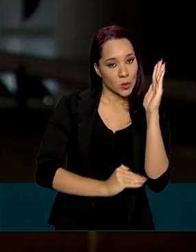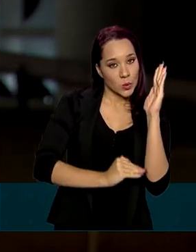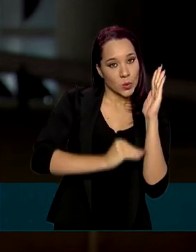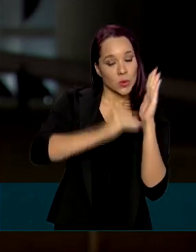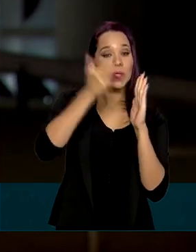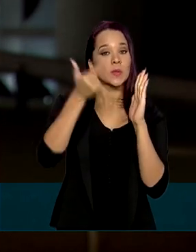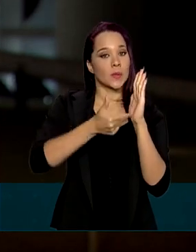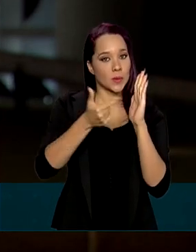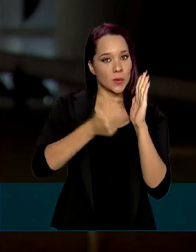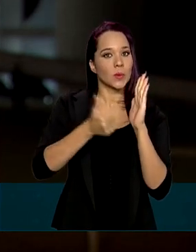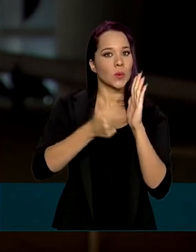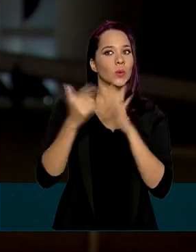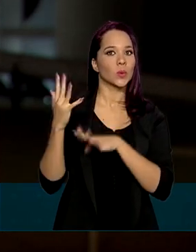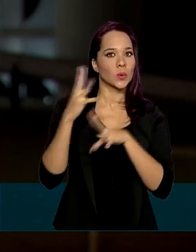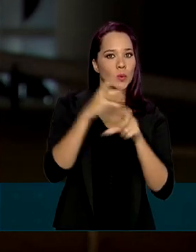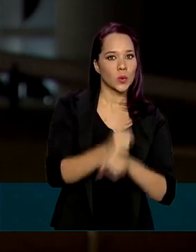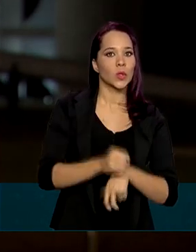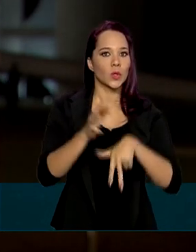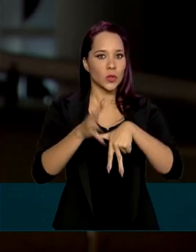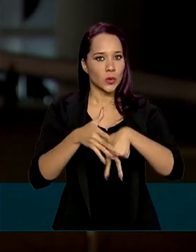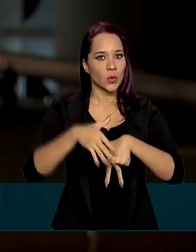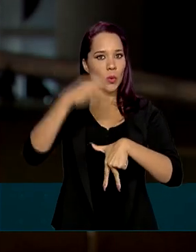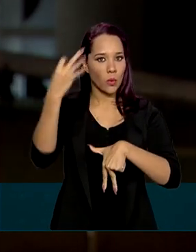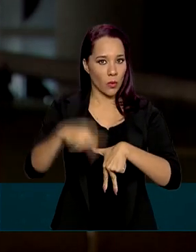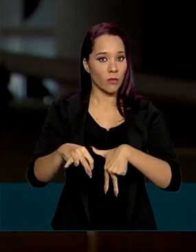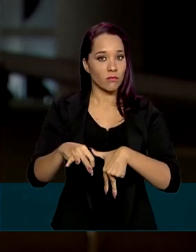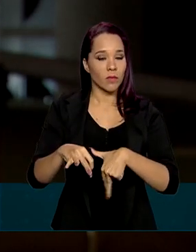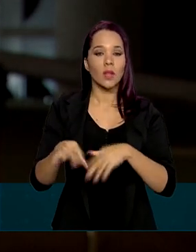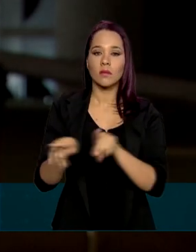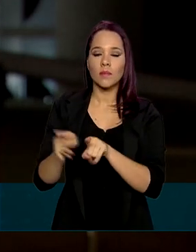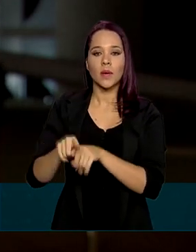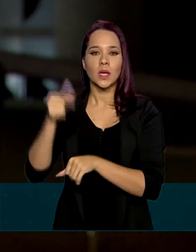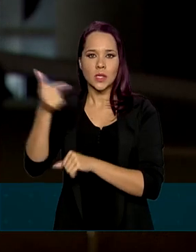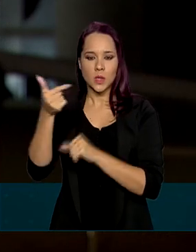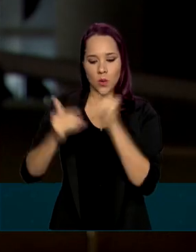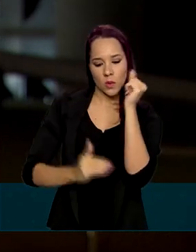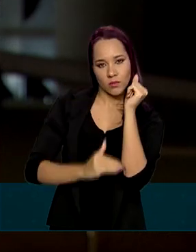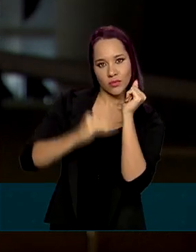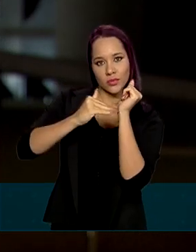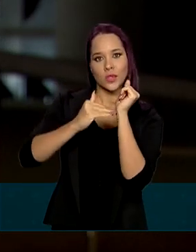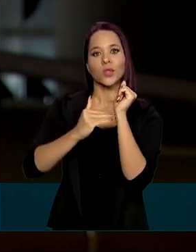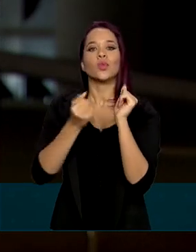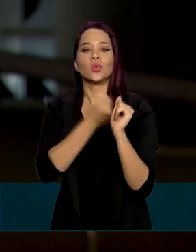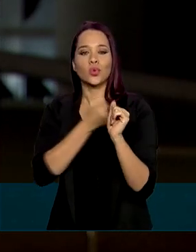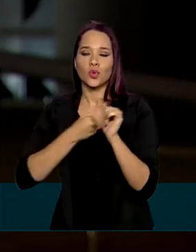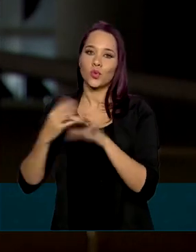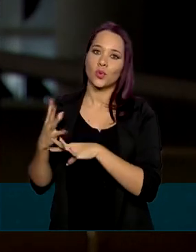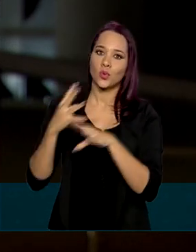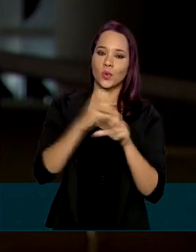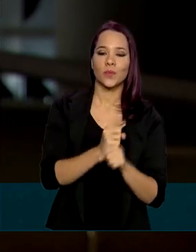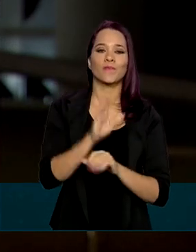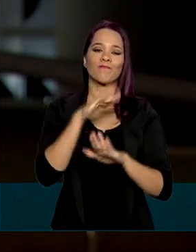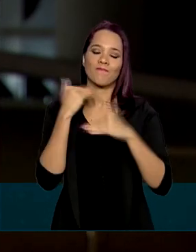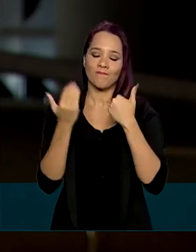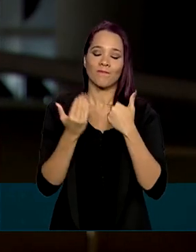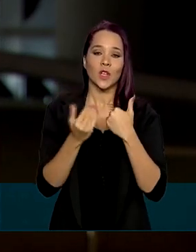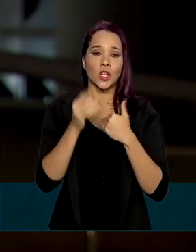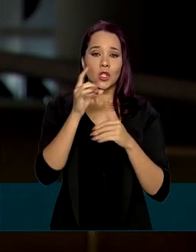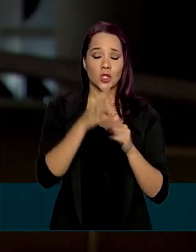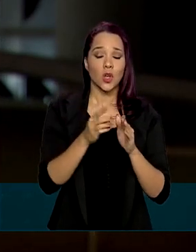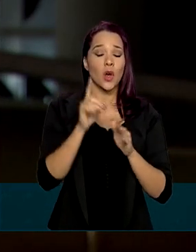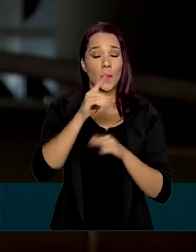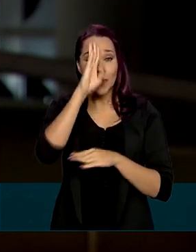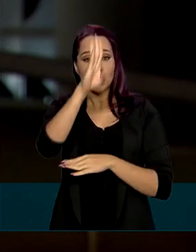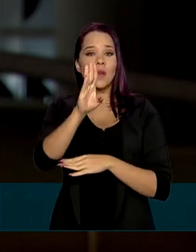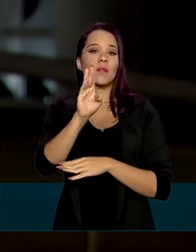segunda colocação no número total de casos confirmados e também a segunda posição no número absoluto de mortos, atrás apenas dos